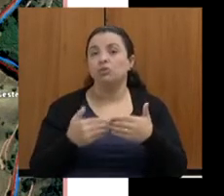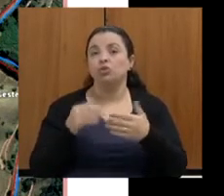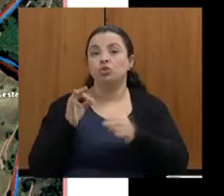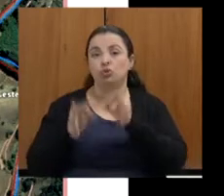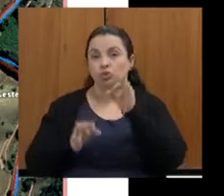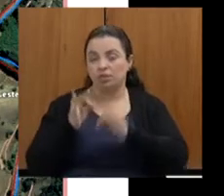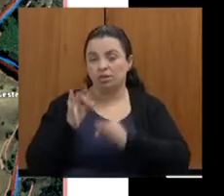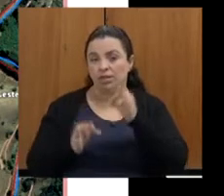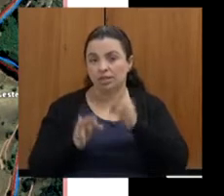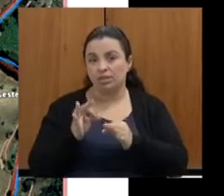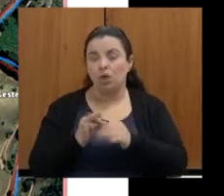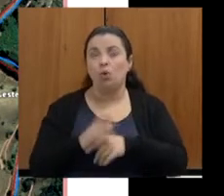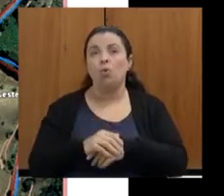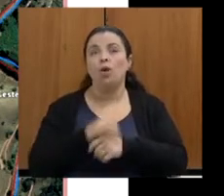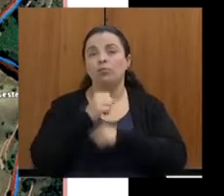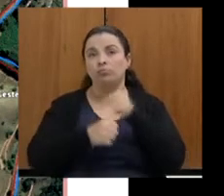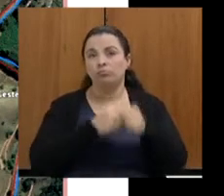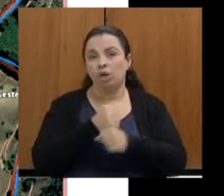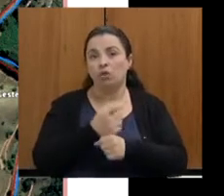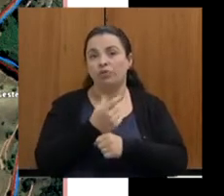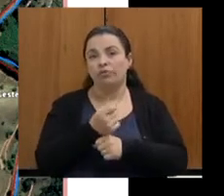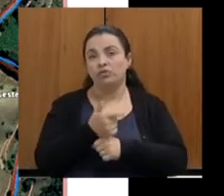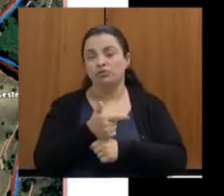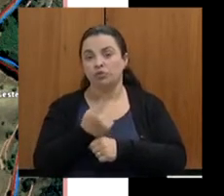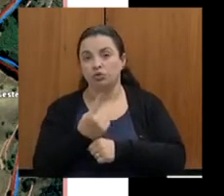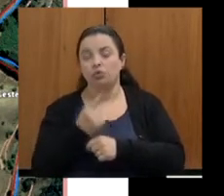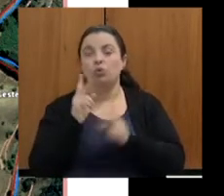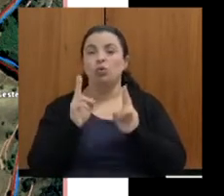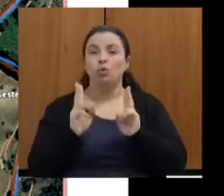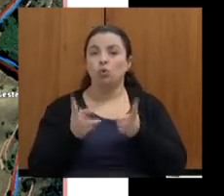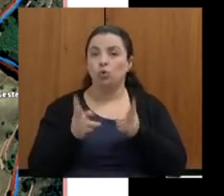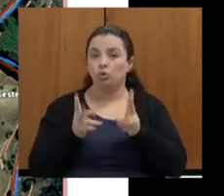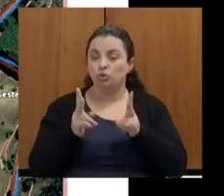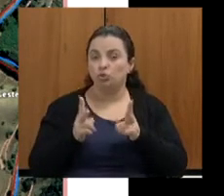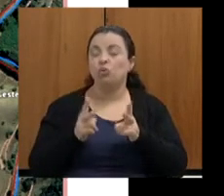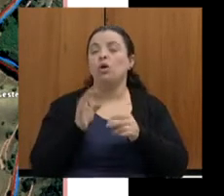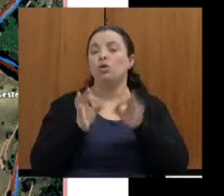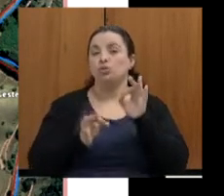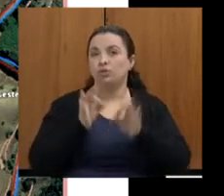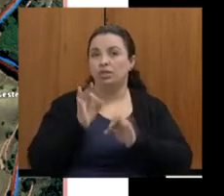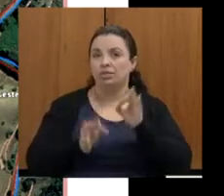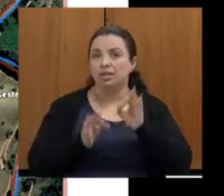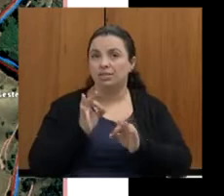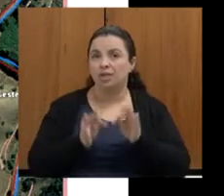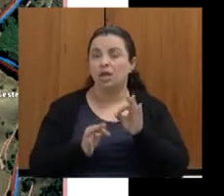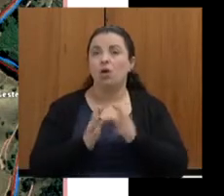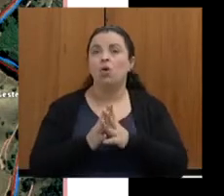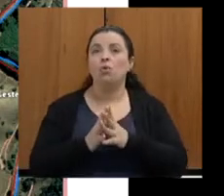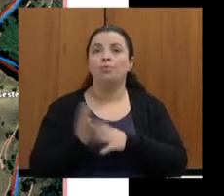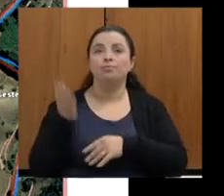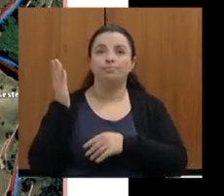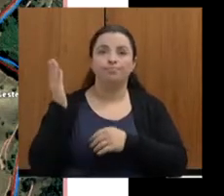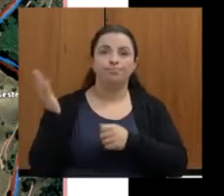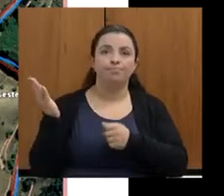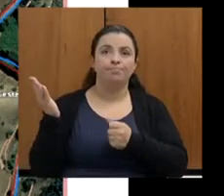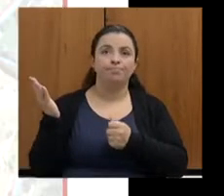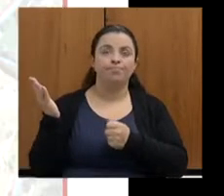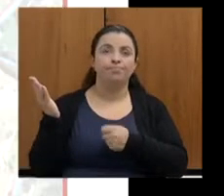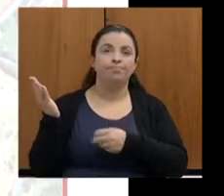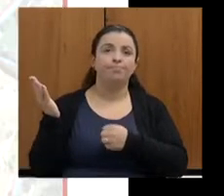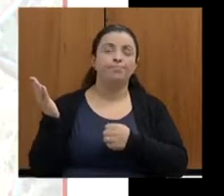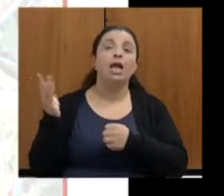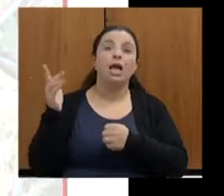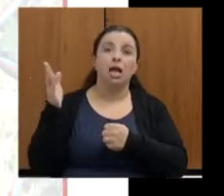em 2021 né Tem continuidade a judicialização sim pode passar